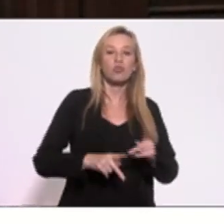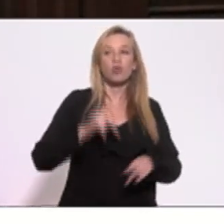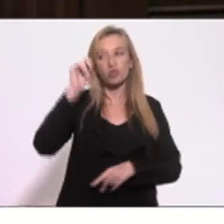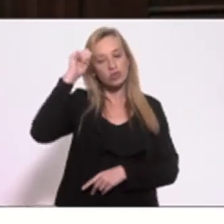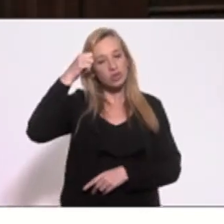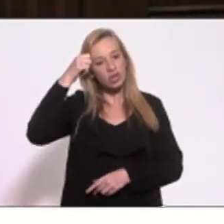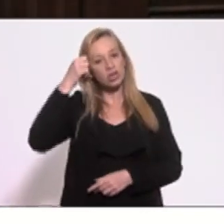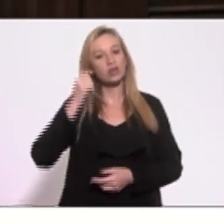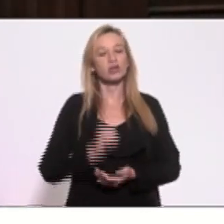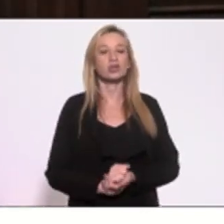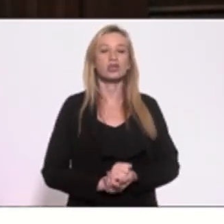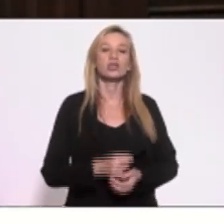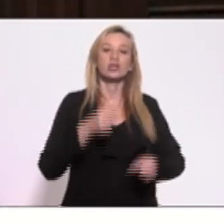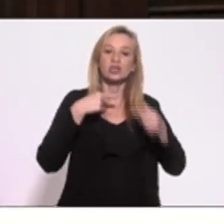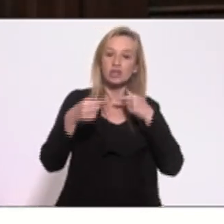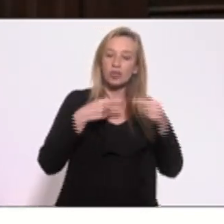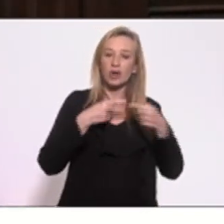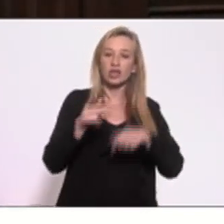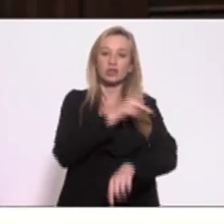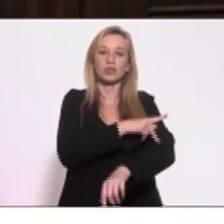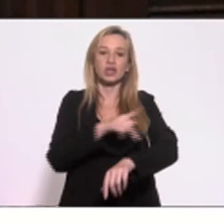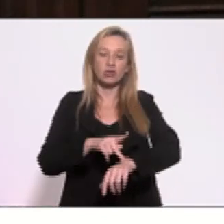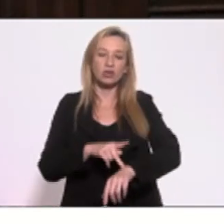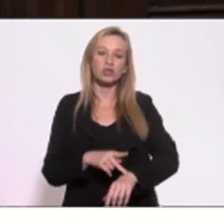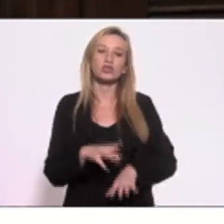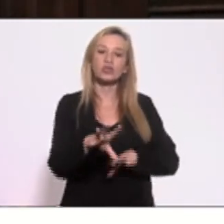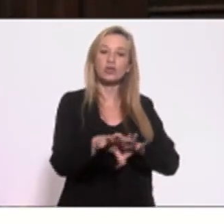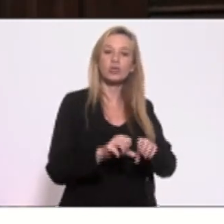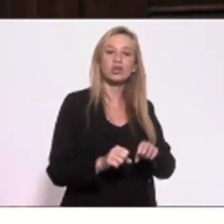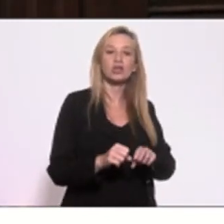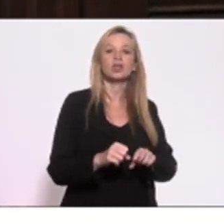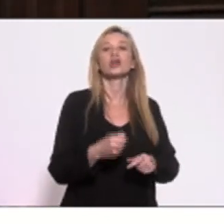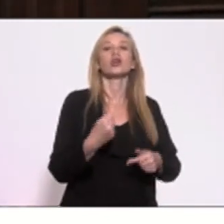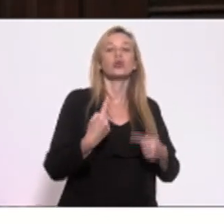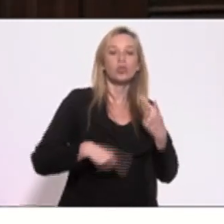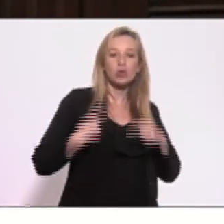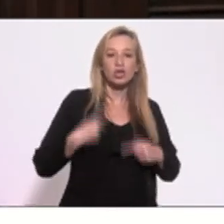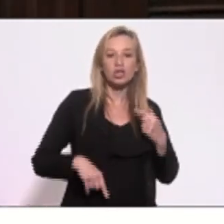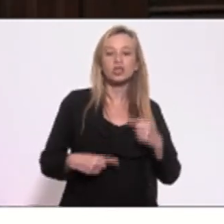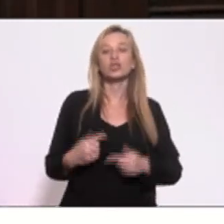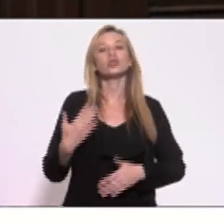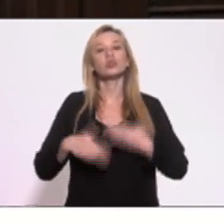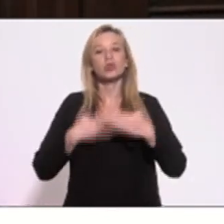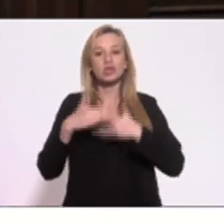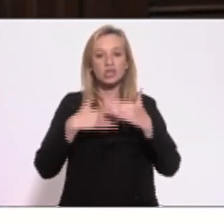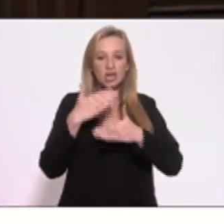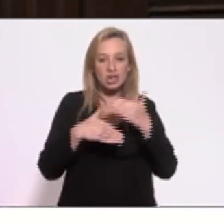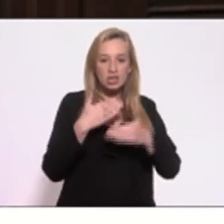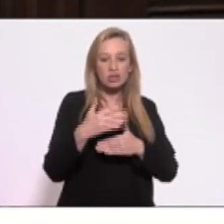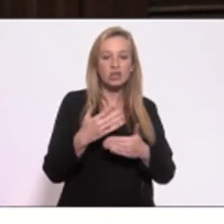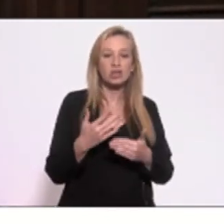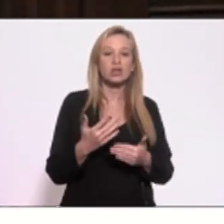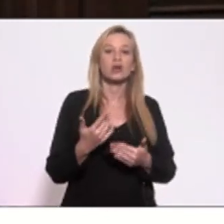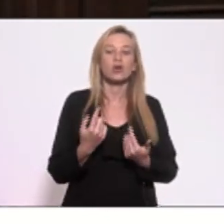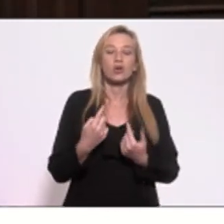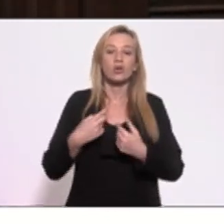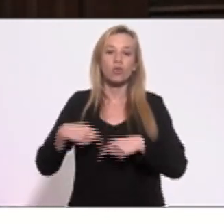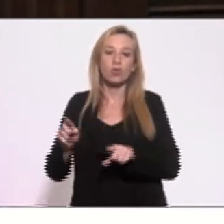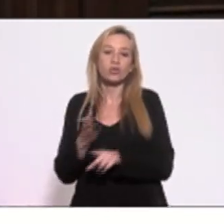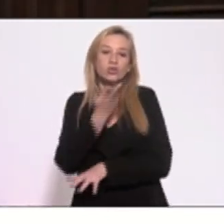que contribui para o debate pedagógico, para a formação política de um processo que seja antirracista